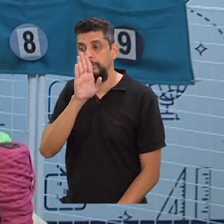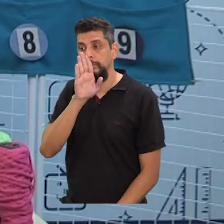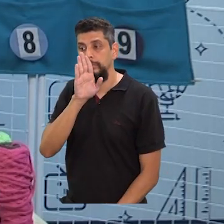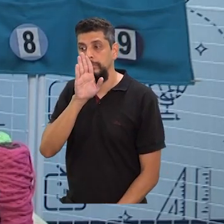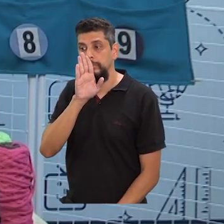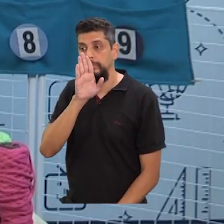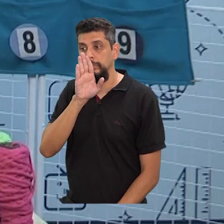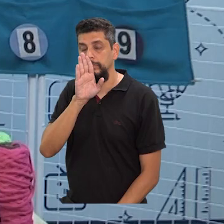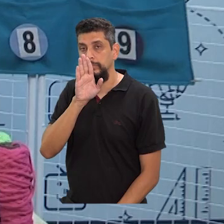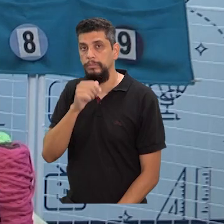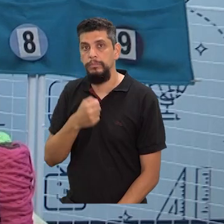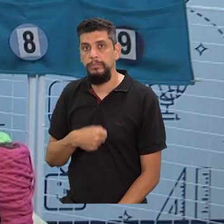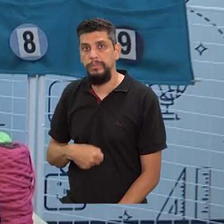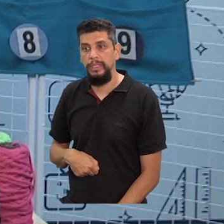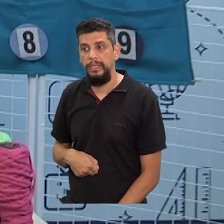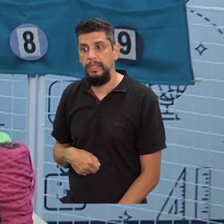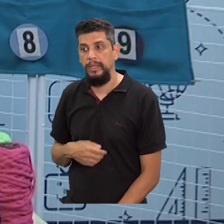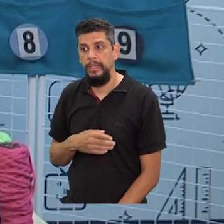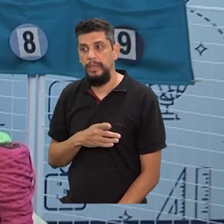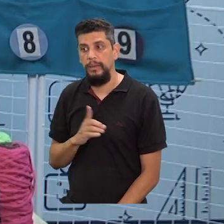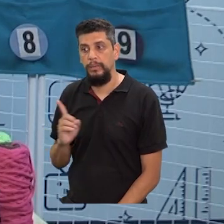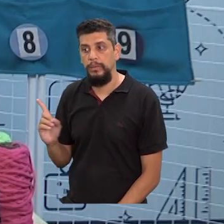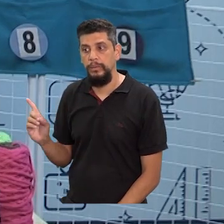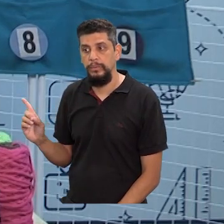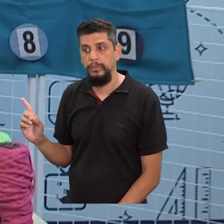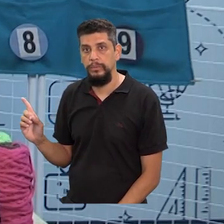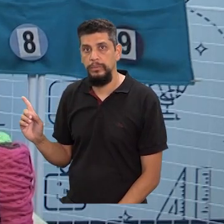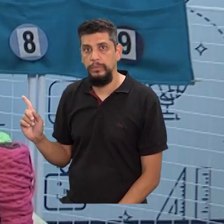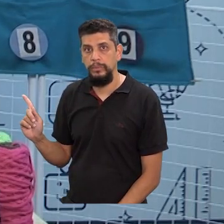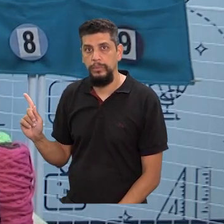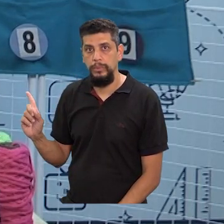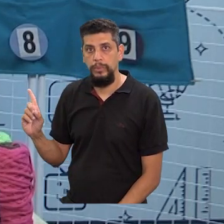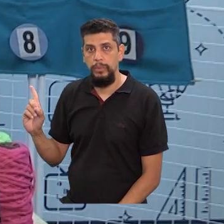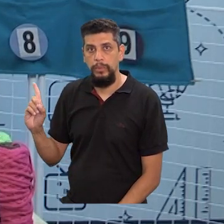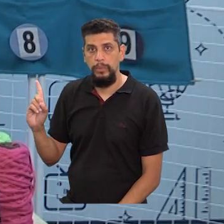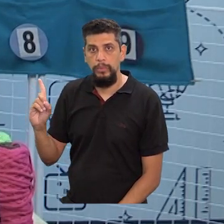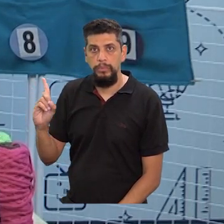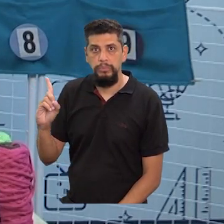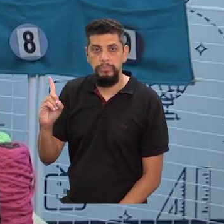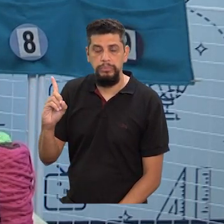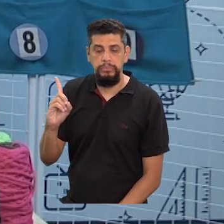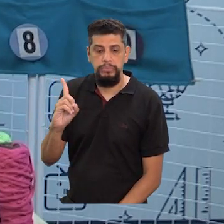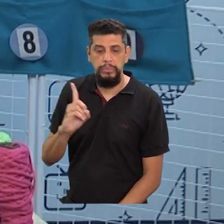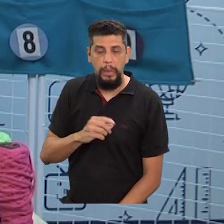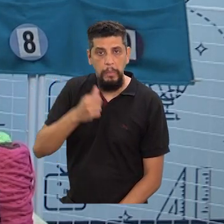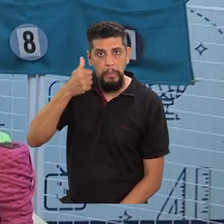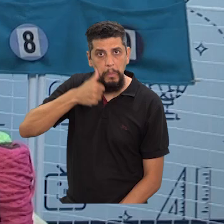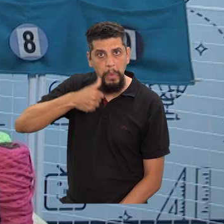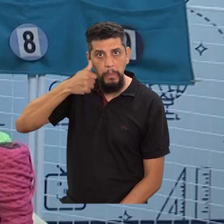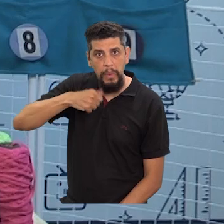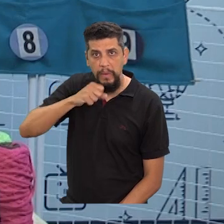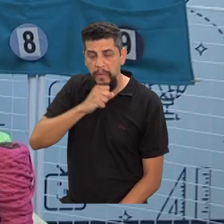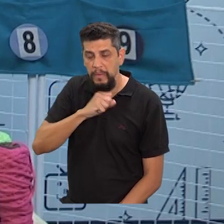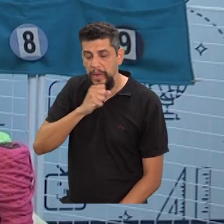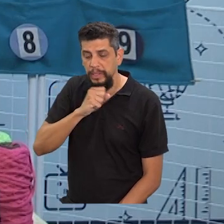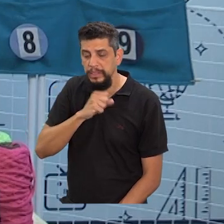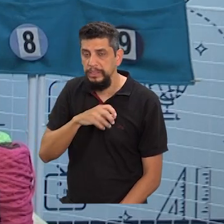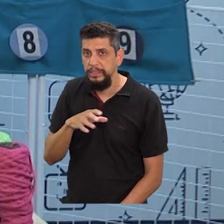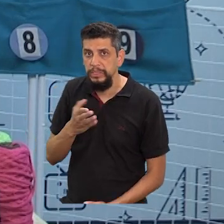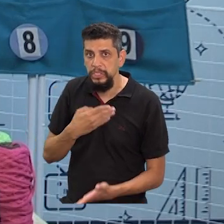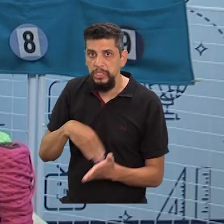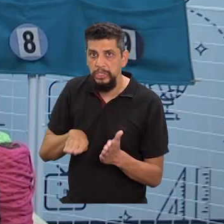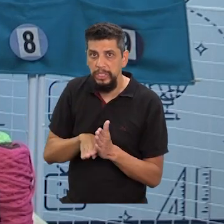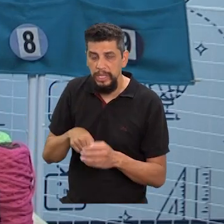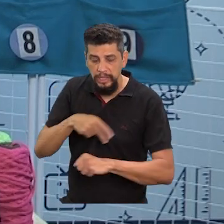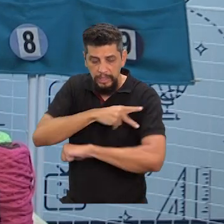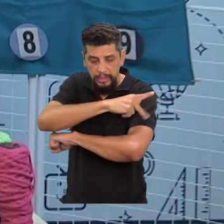disfarçou. Ela se foi em forma de uma velha mortal. E chegando lá